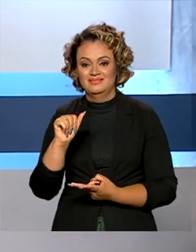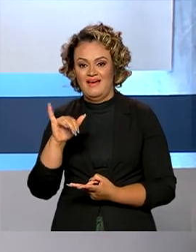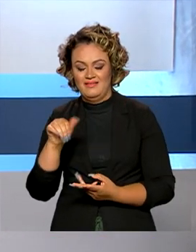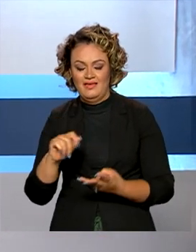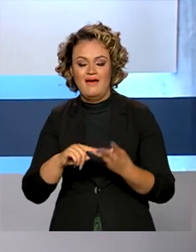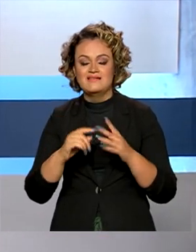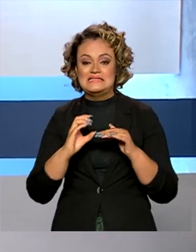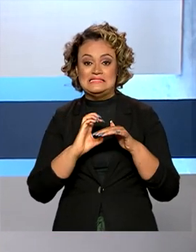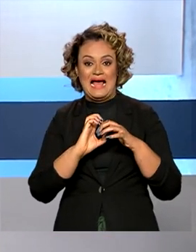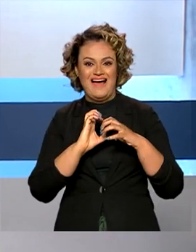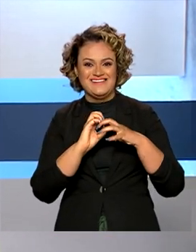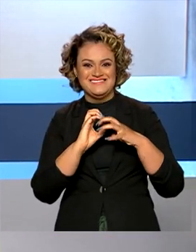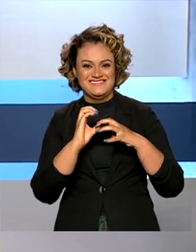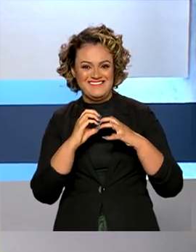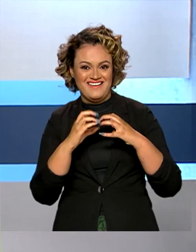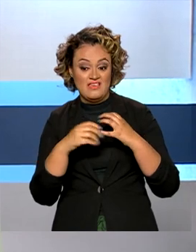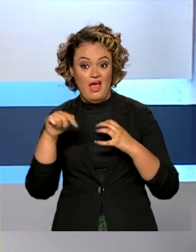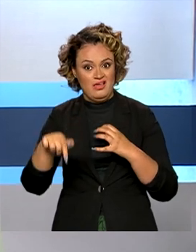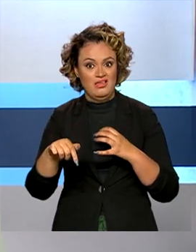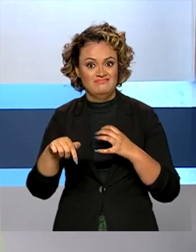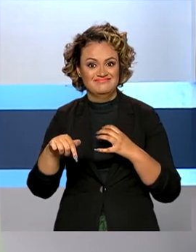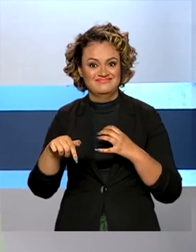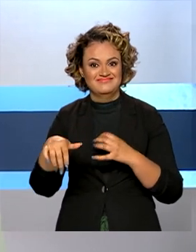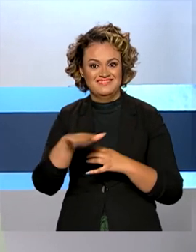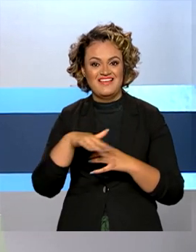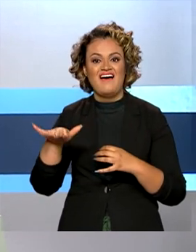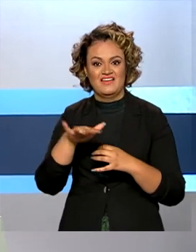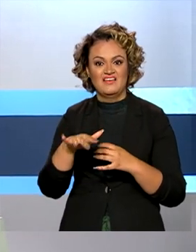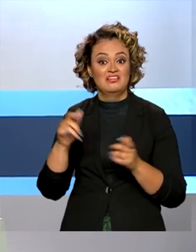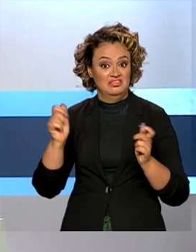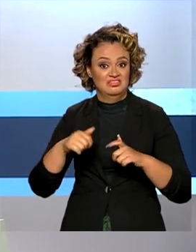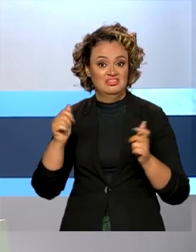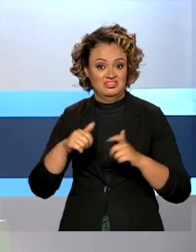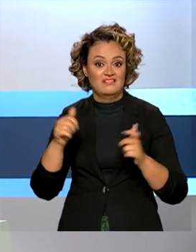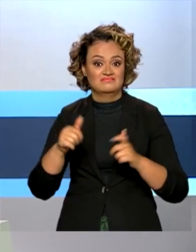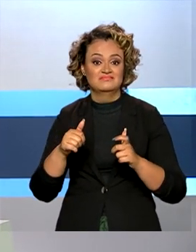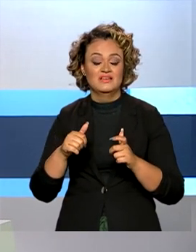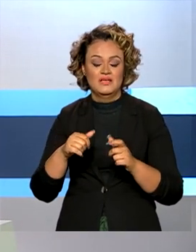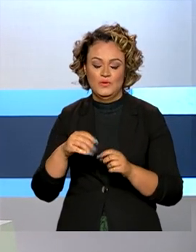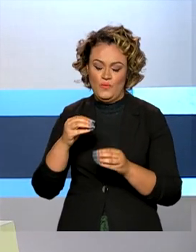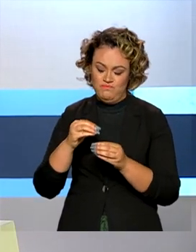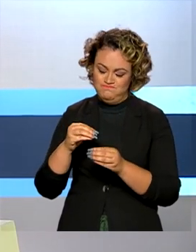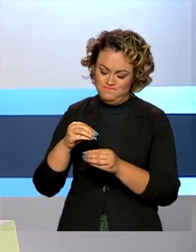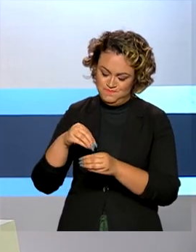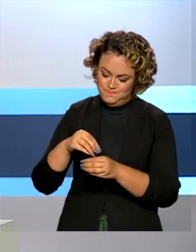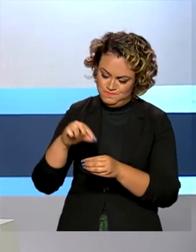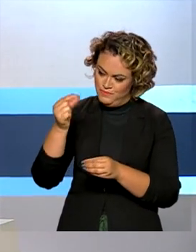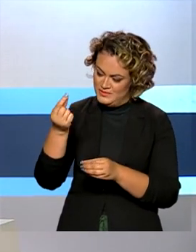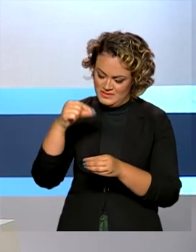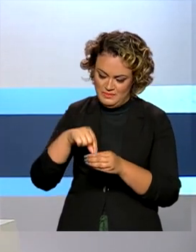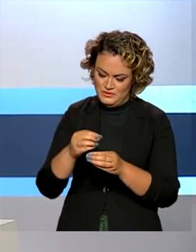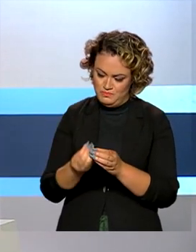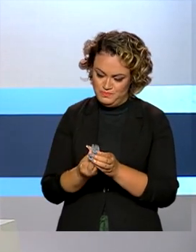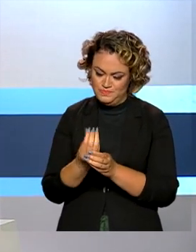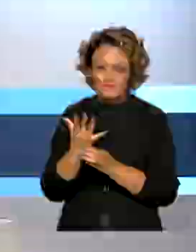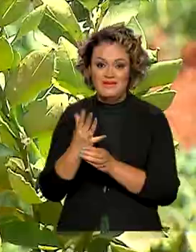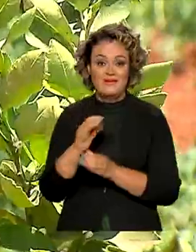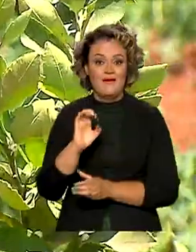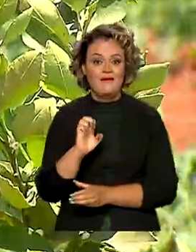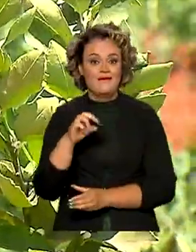seco pode se transformar num polo de fruticultura com mudas geneticamente modificadas pela Embrapa.